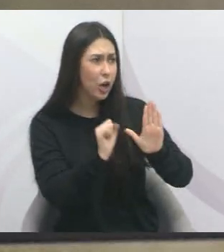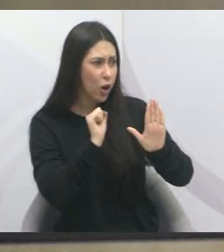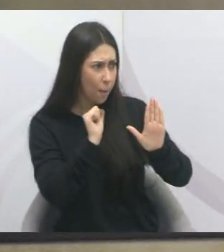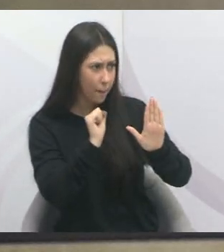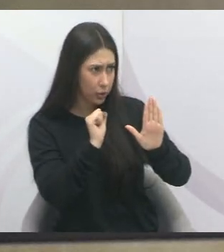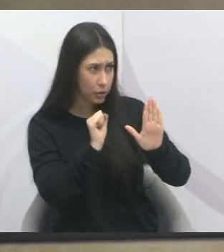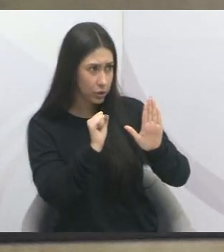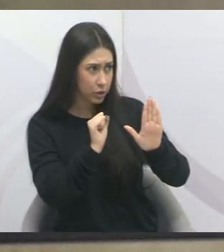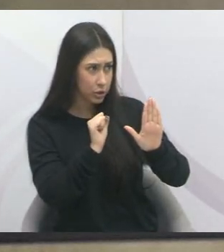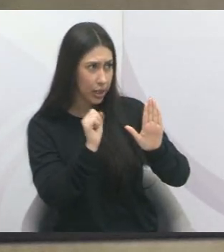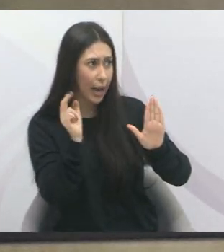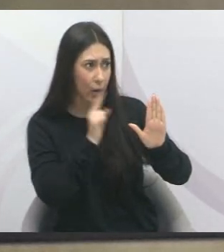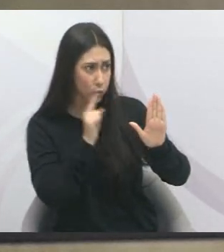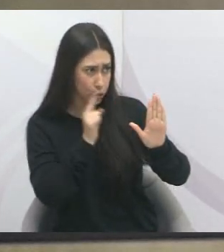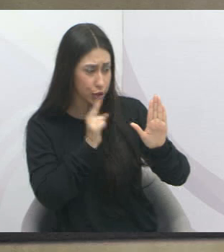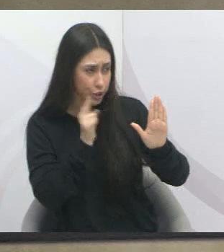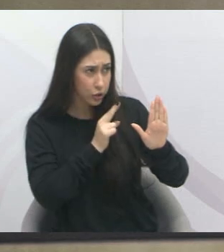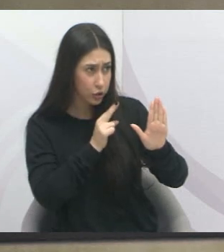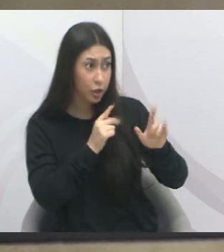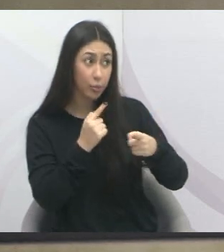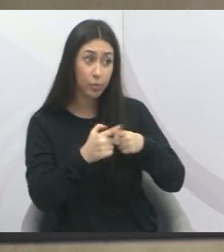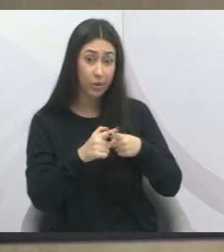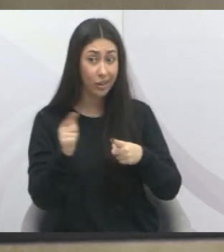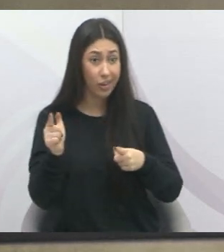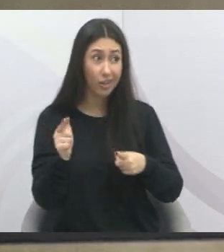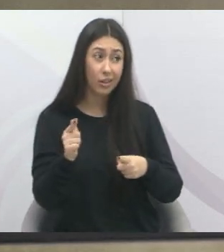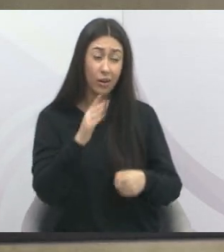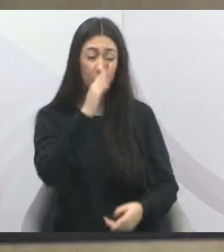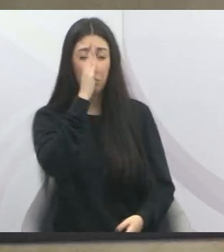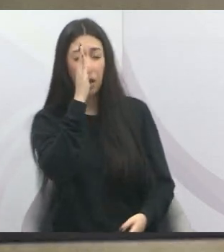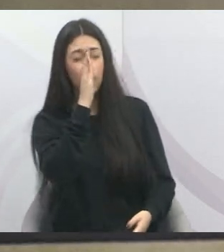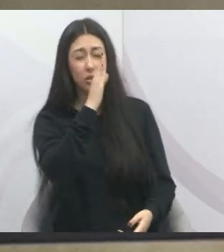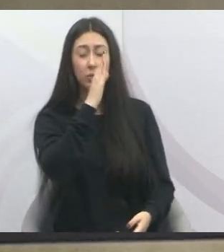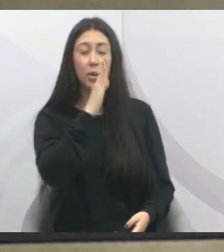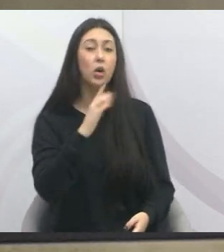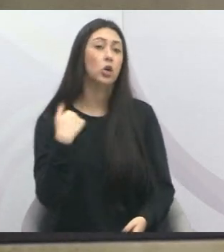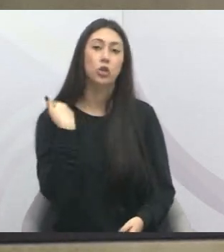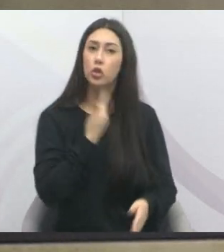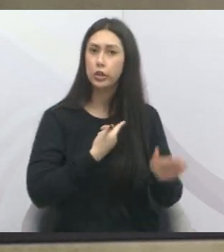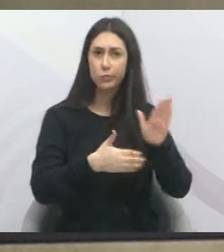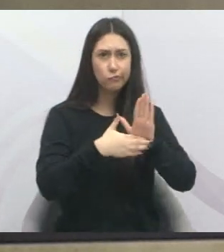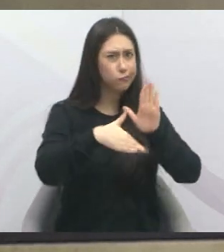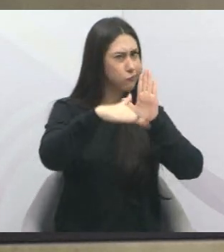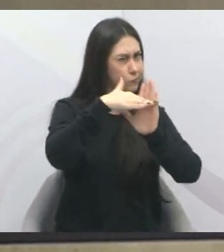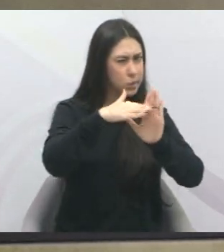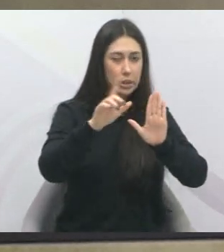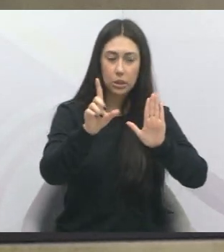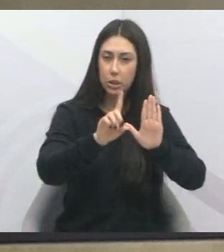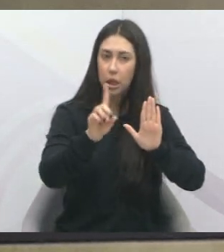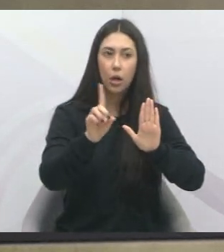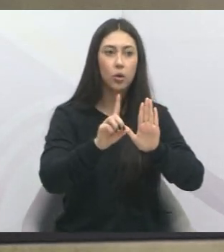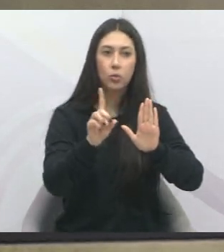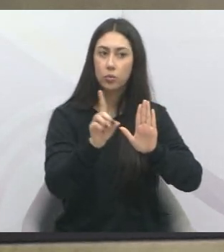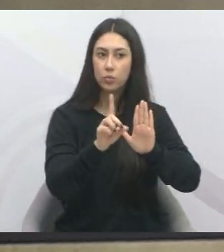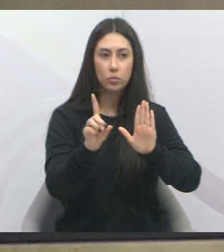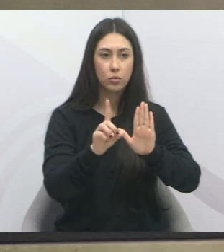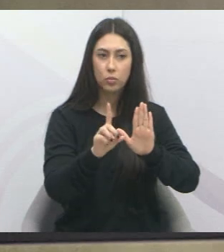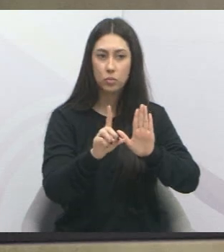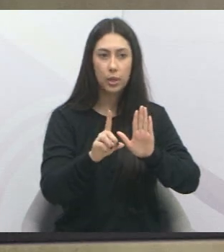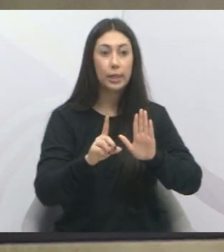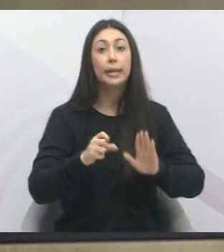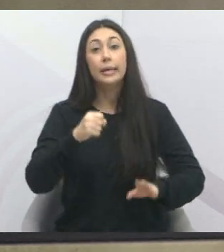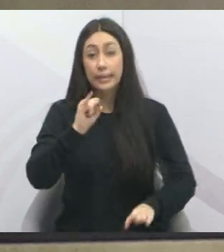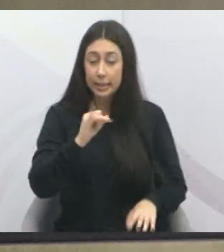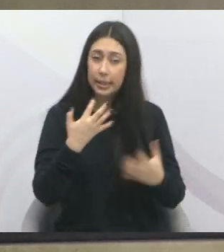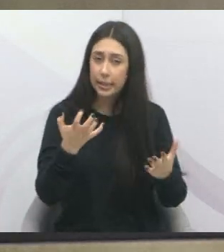mesmo de antecipar, porque a pessoa está passando mal. Então, nós não passamos ninguém na frente. A qualquer momento